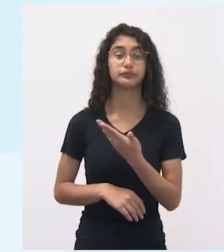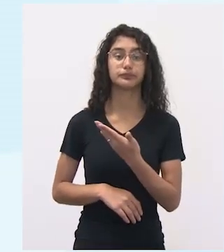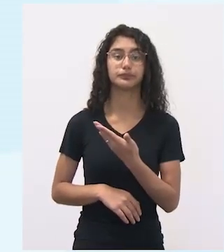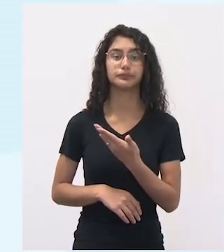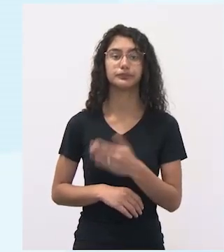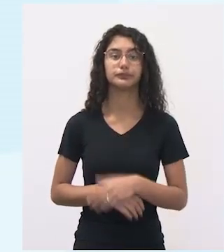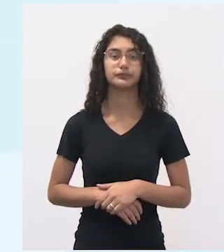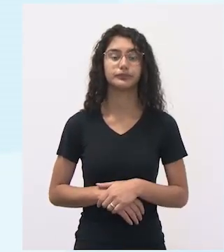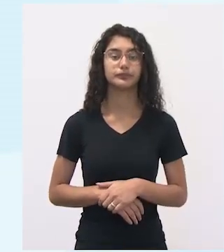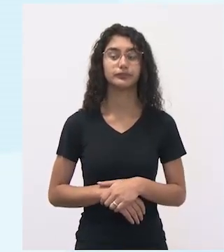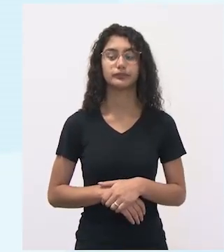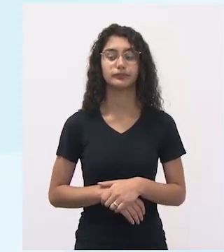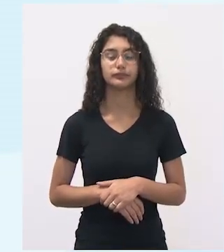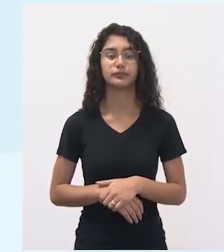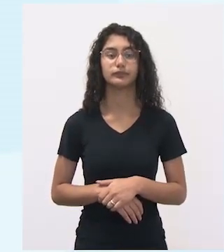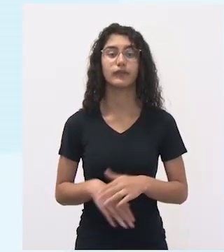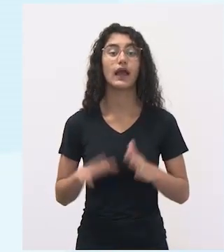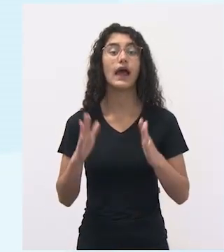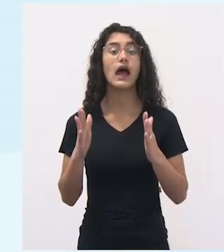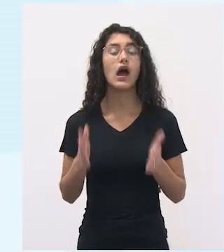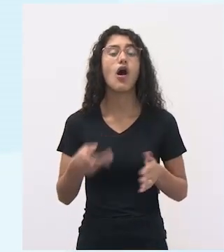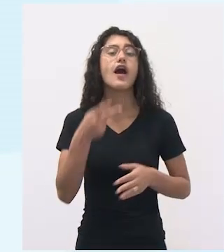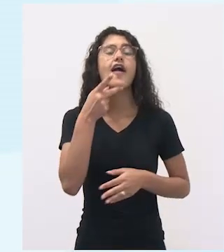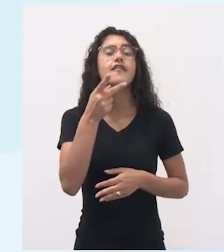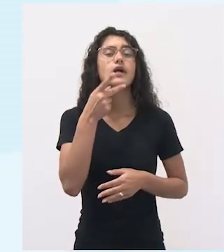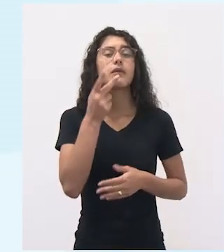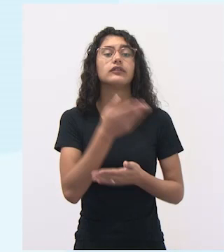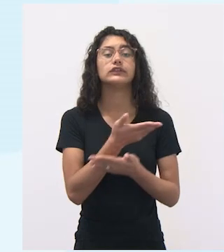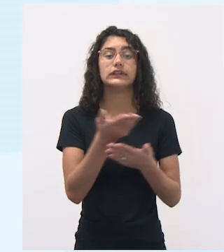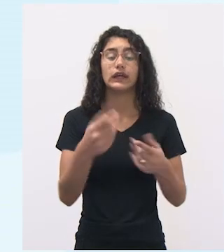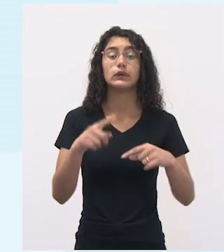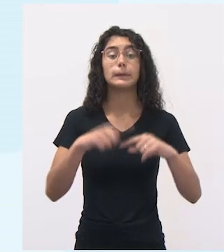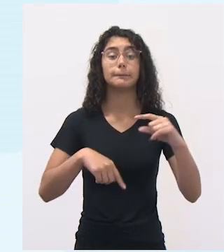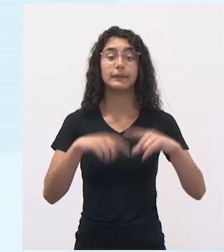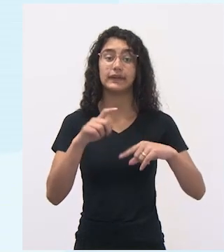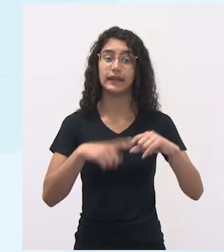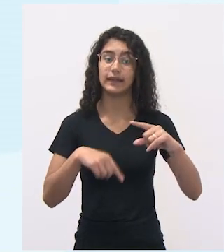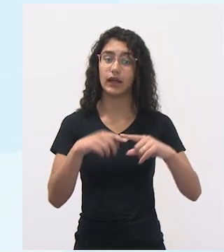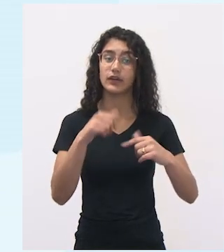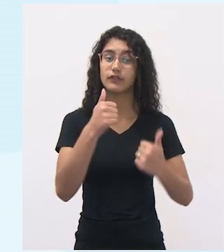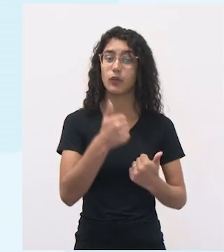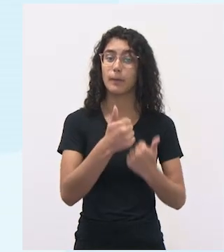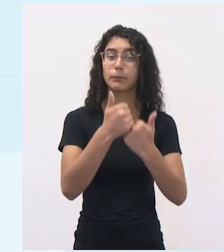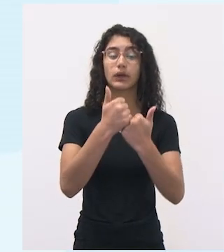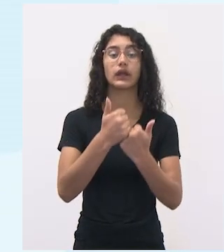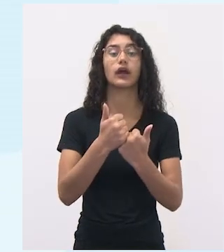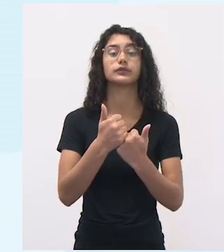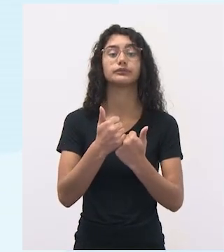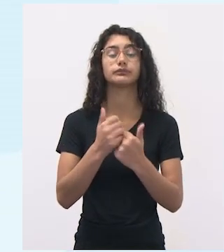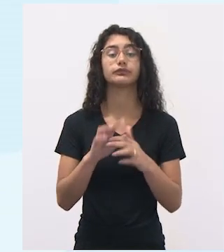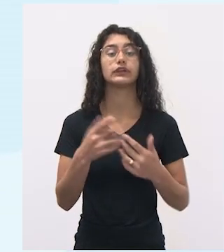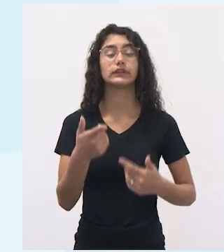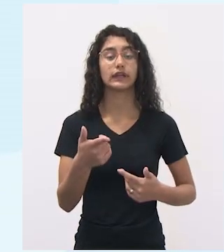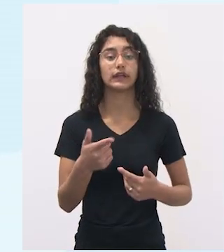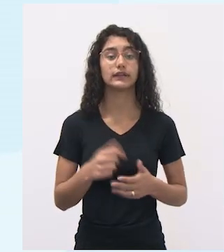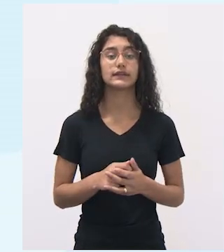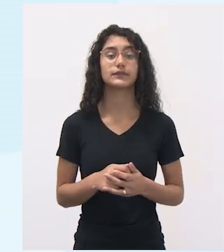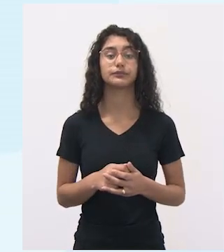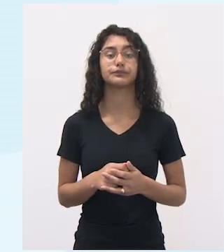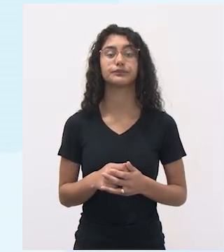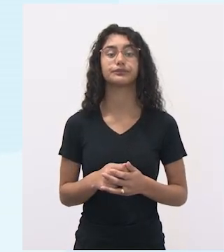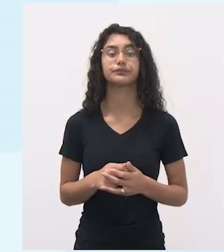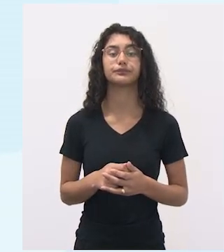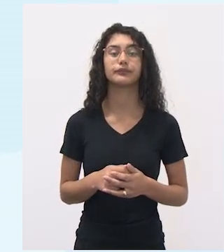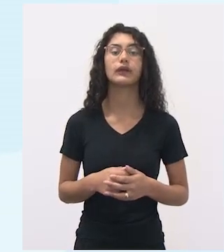Agora eu vou falar para vocês uma série de materiais que vão apoiá-los para que vocês, quando receberem todo